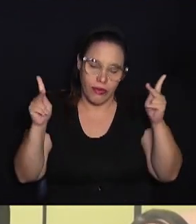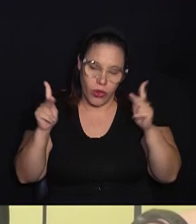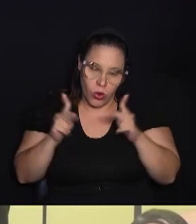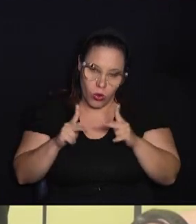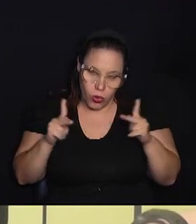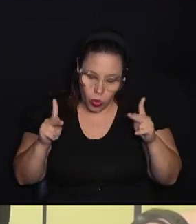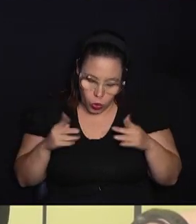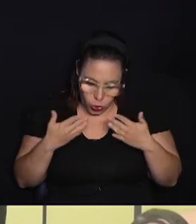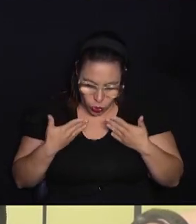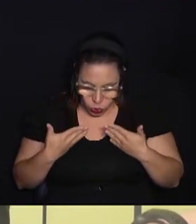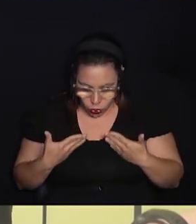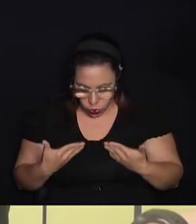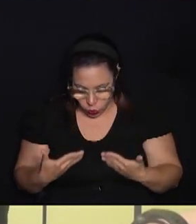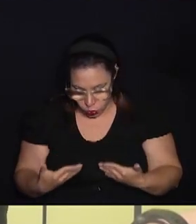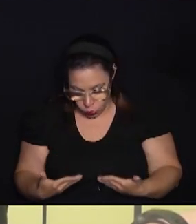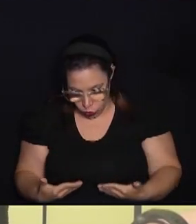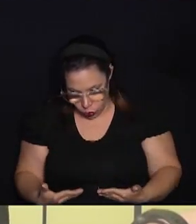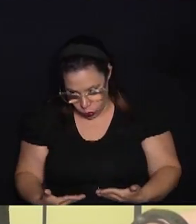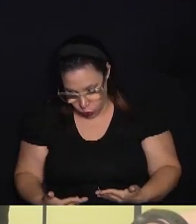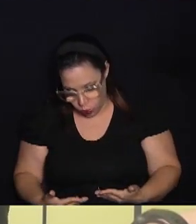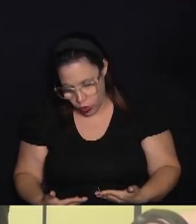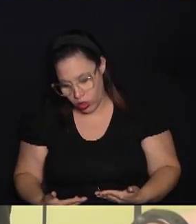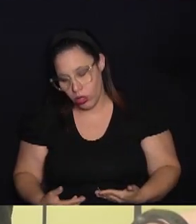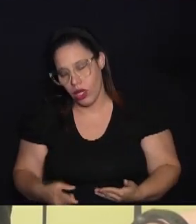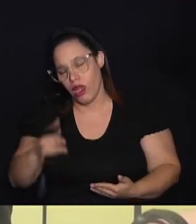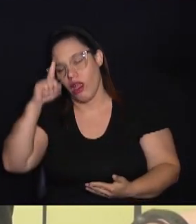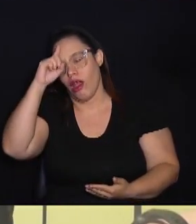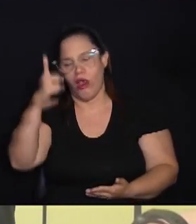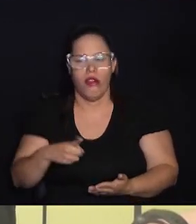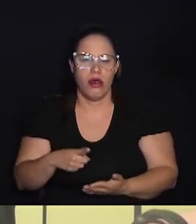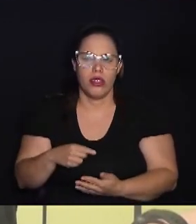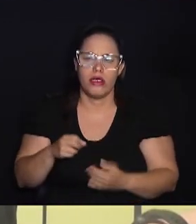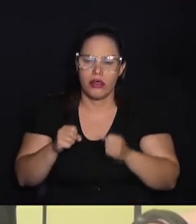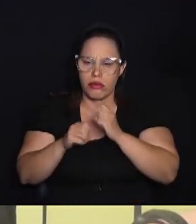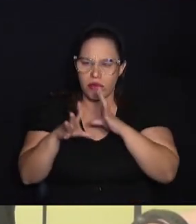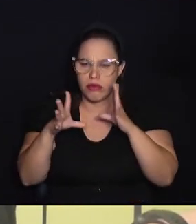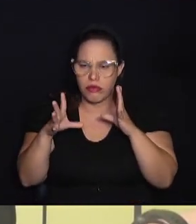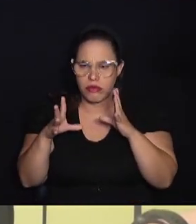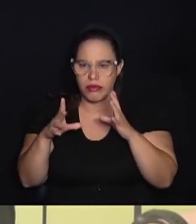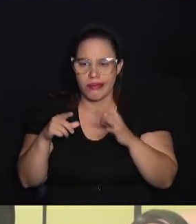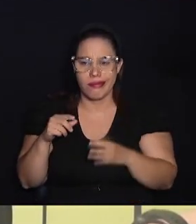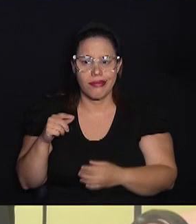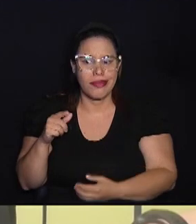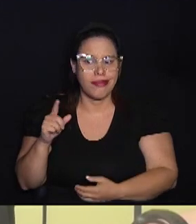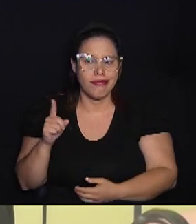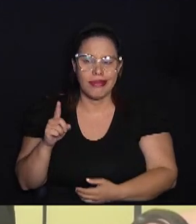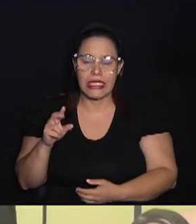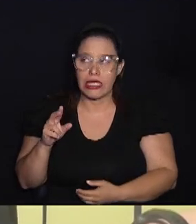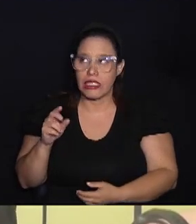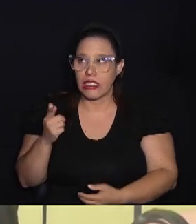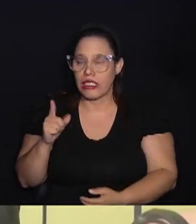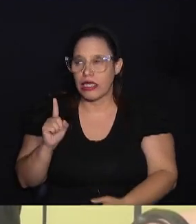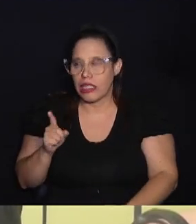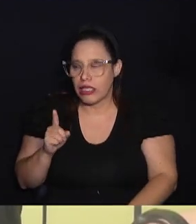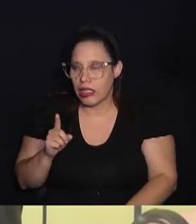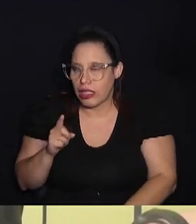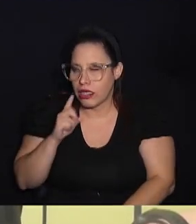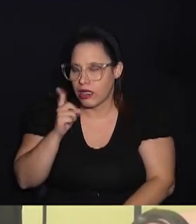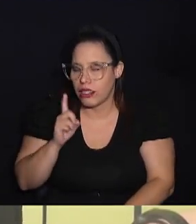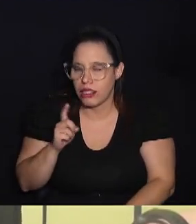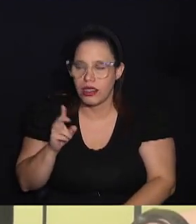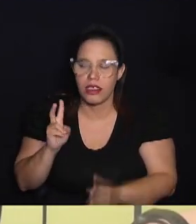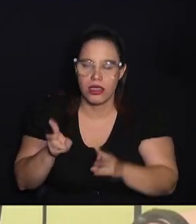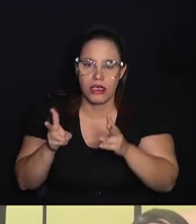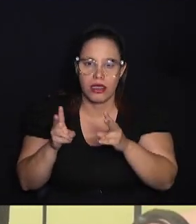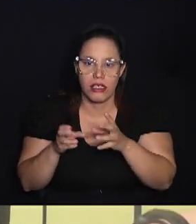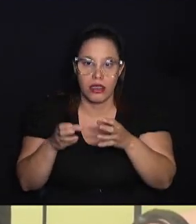tranquilidade Equidade Mental para você conseguir tomar decisões com clareza e tudo mas nem sempre é isso que a gente quer cultivar Por exemplo quando eu trabalho com os